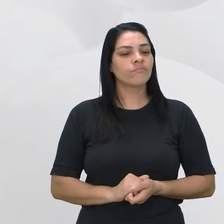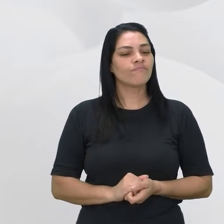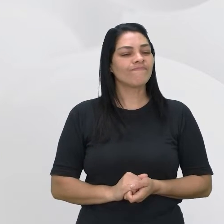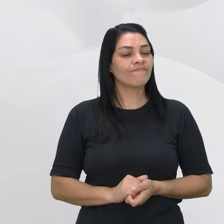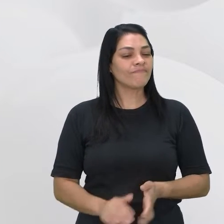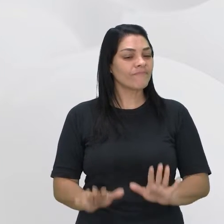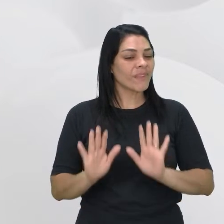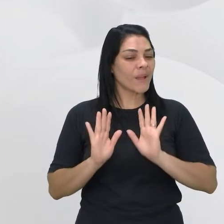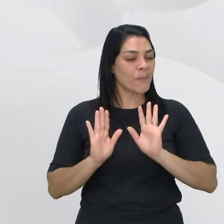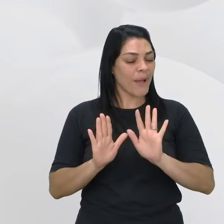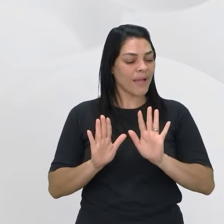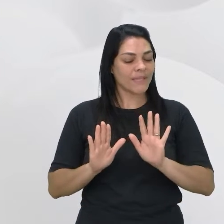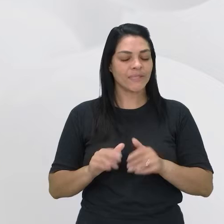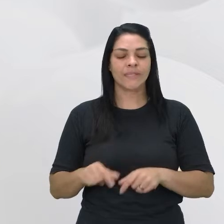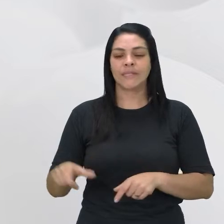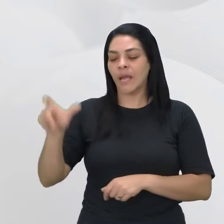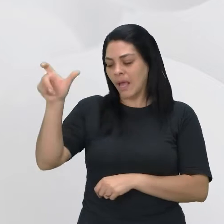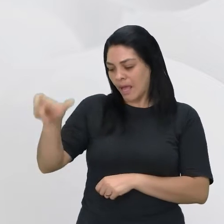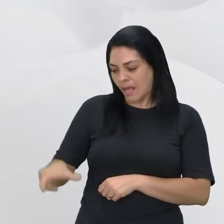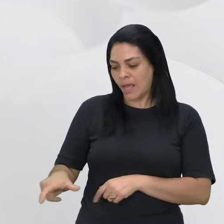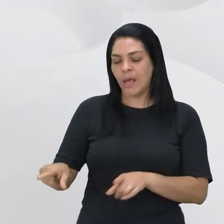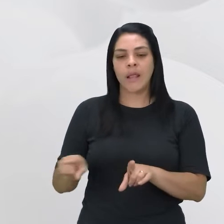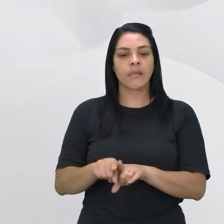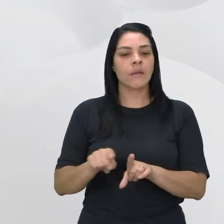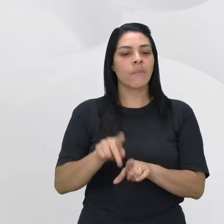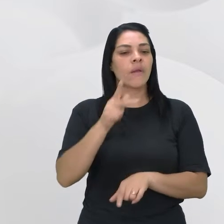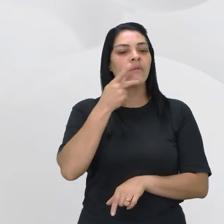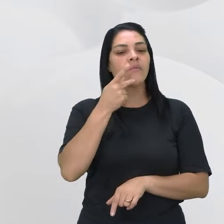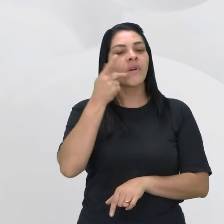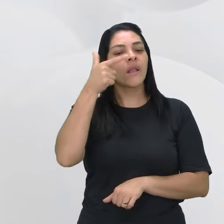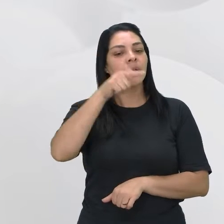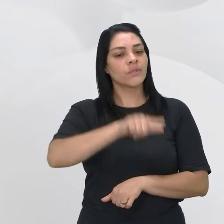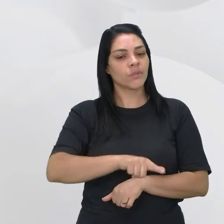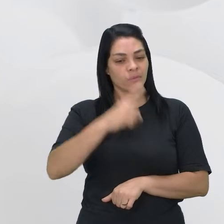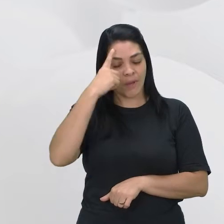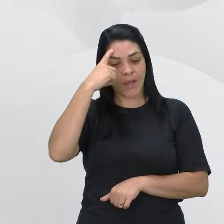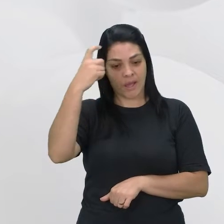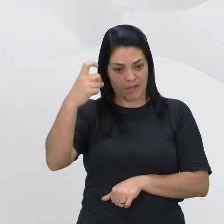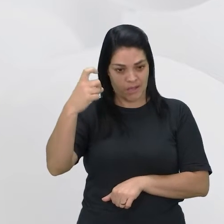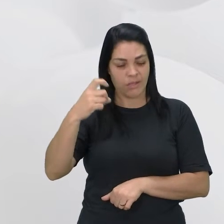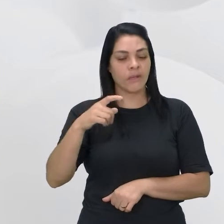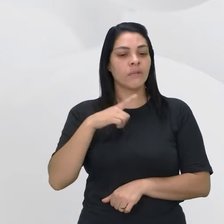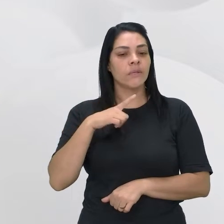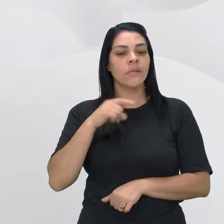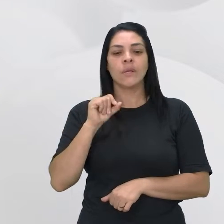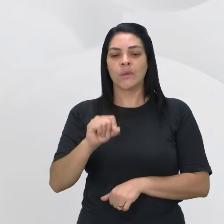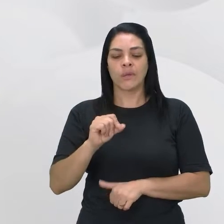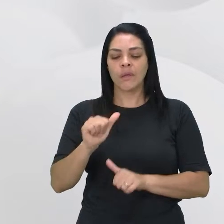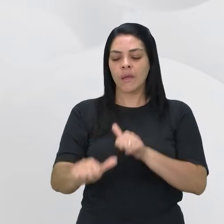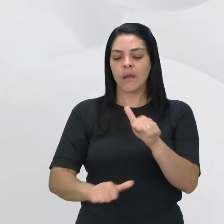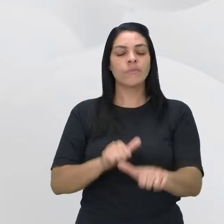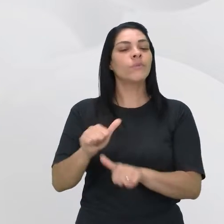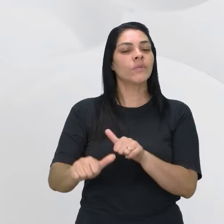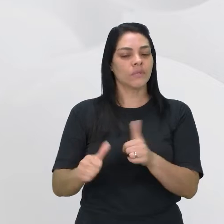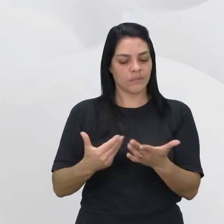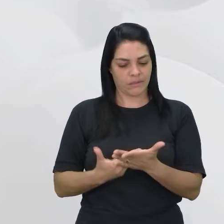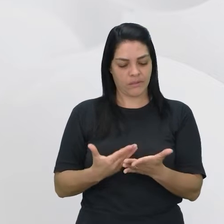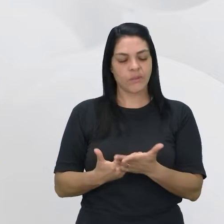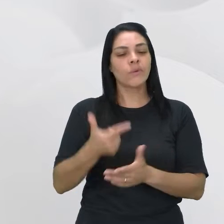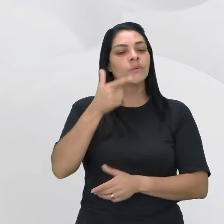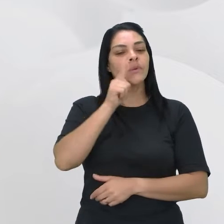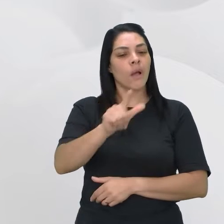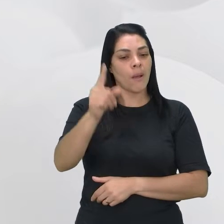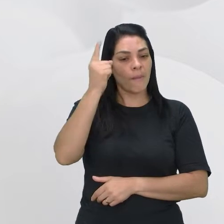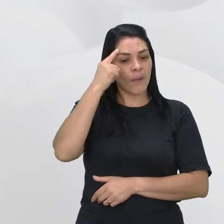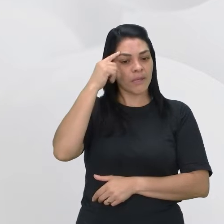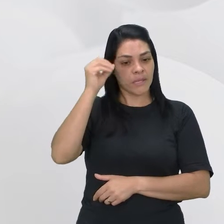Mas aqui também ela fortalece a ideia, ela novamente traz a ideia deles serem agentes modificadores, né? E pensando